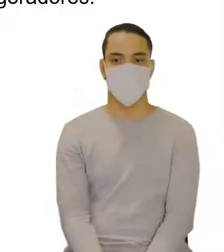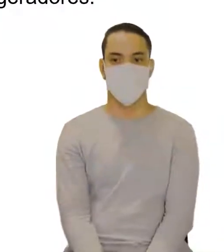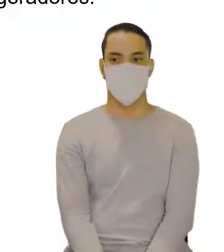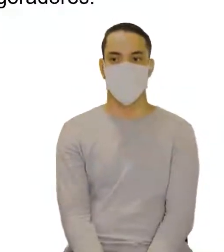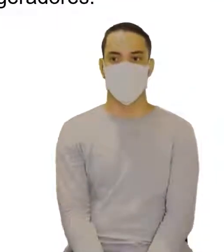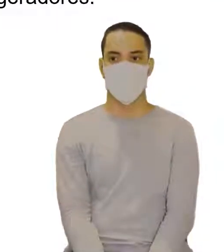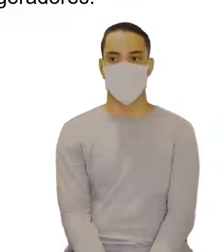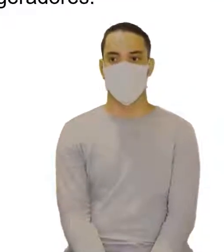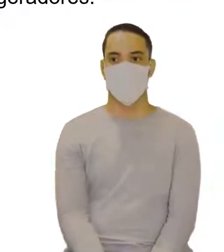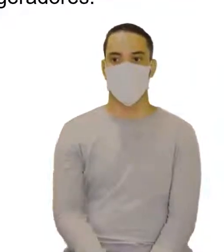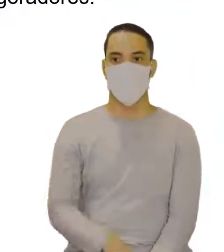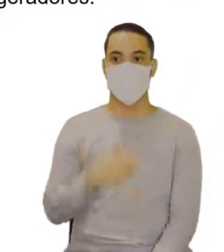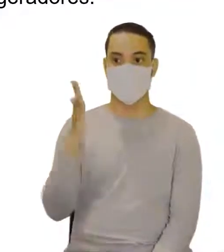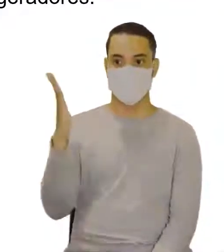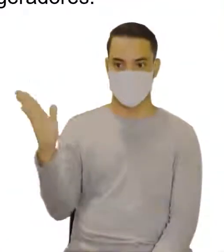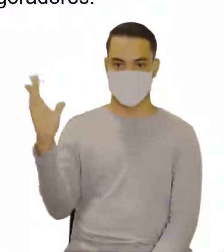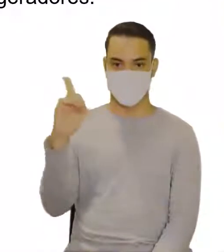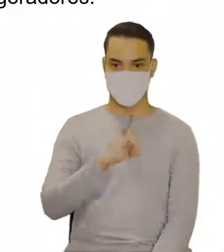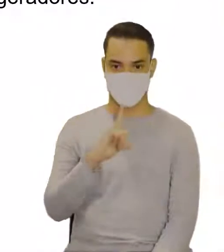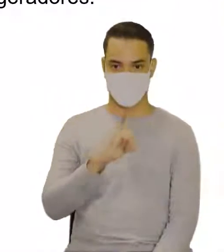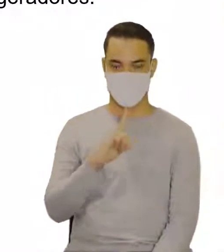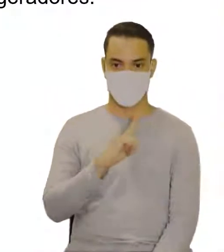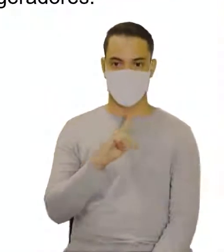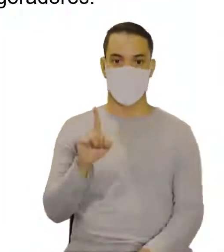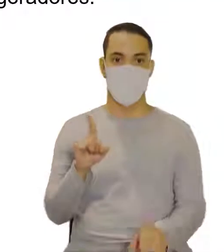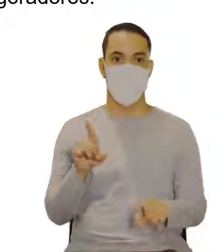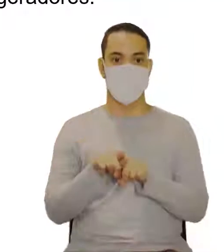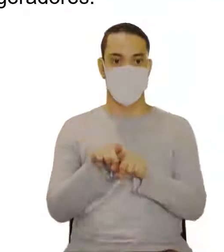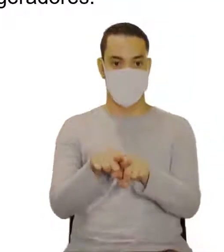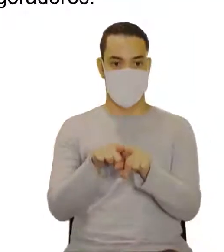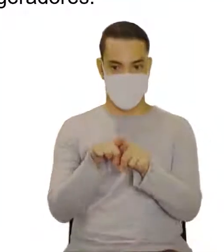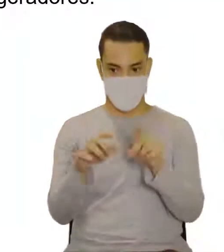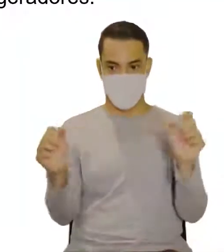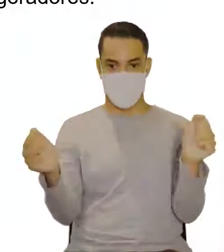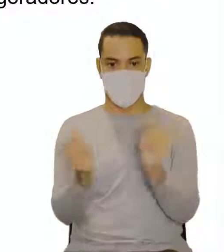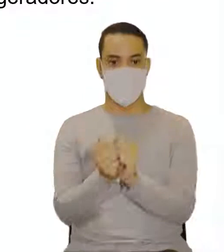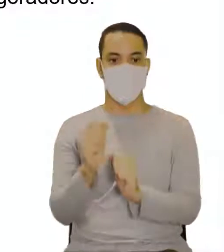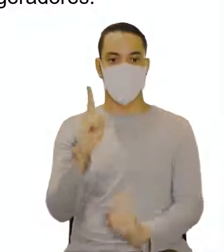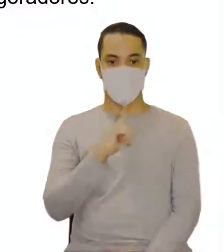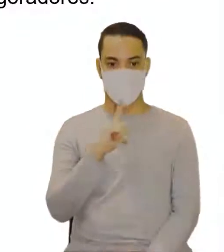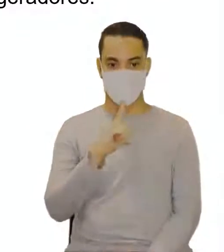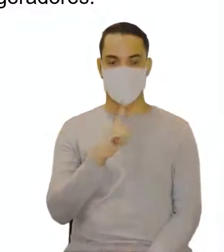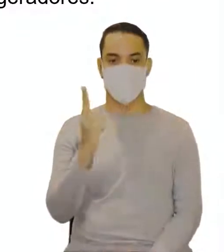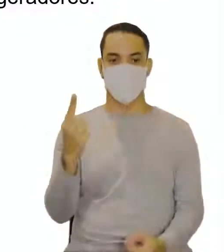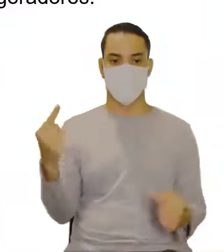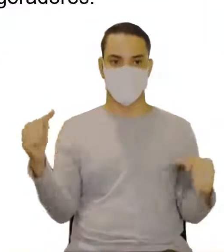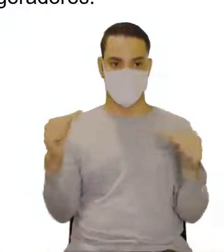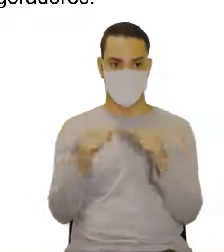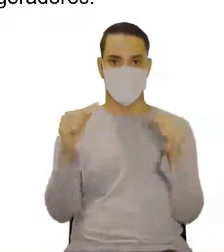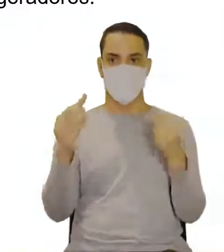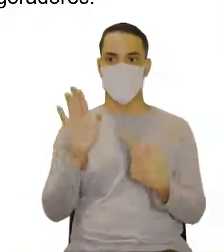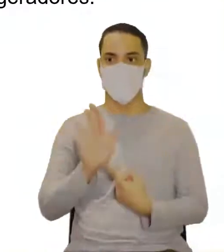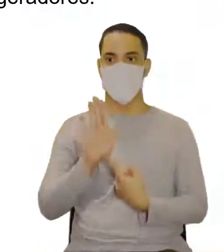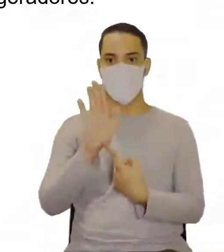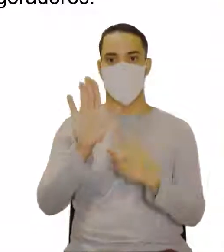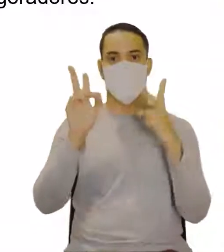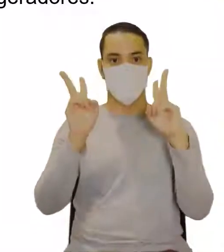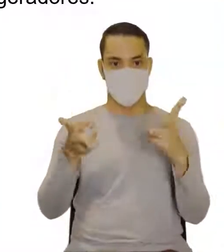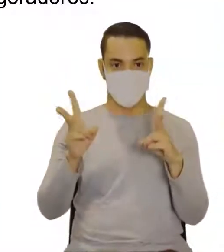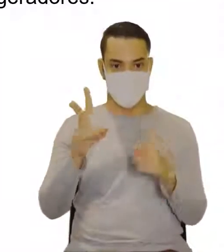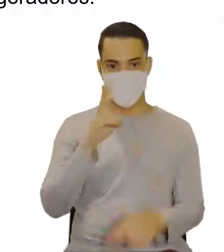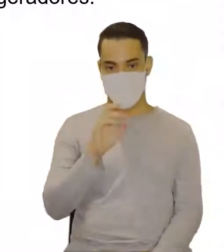na associação de geradores em paralelo, temos um gerador equivalente que apresenta a mesma